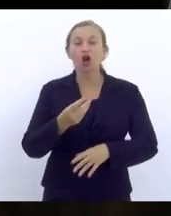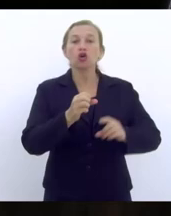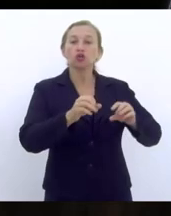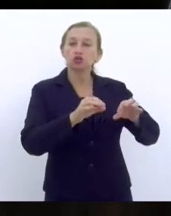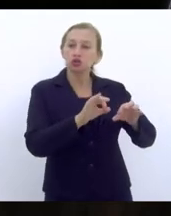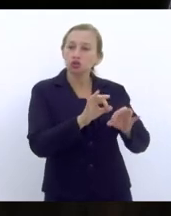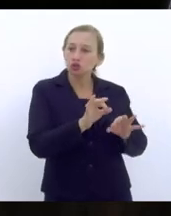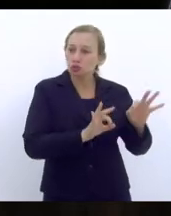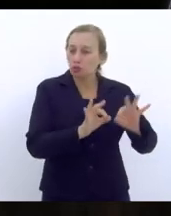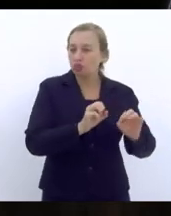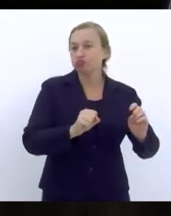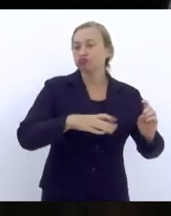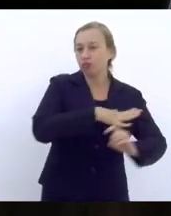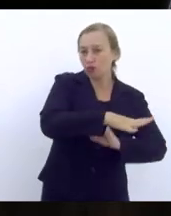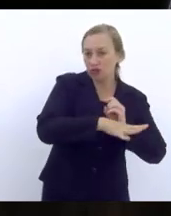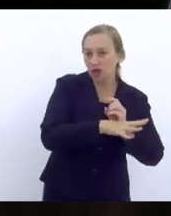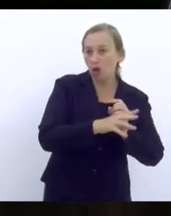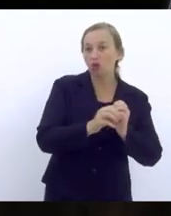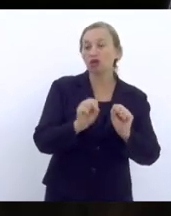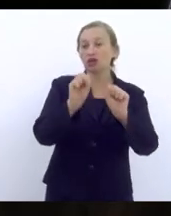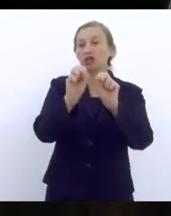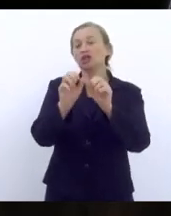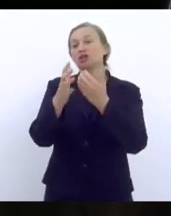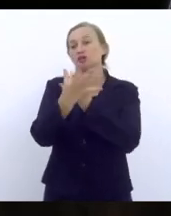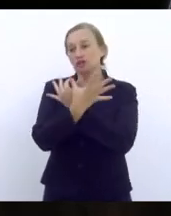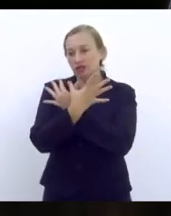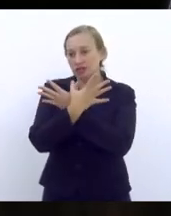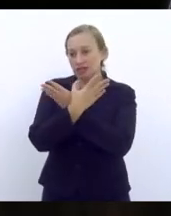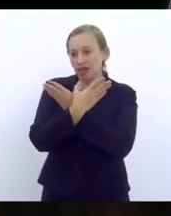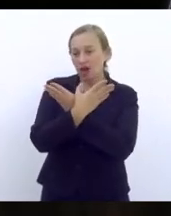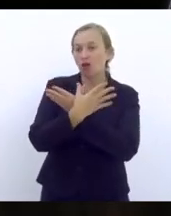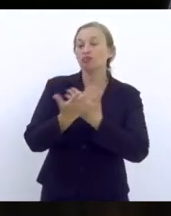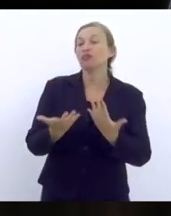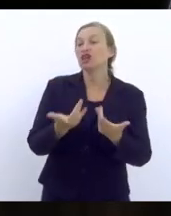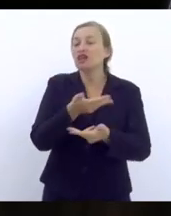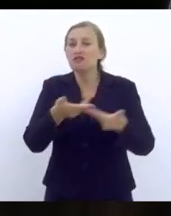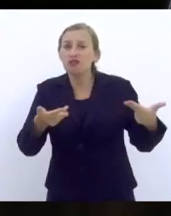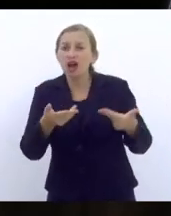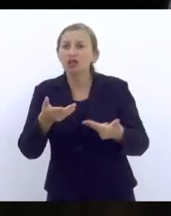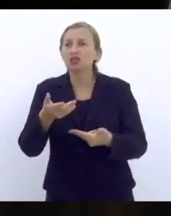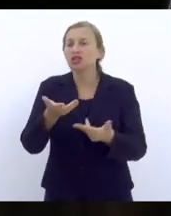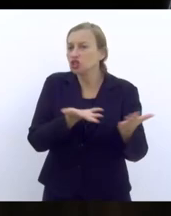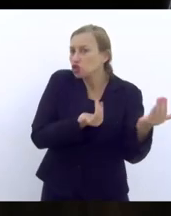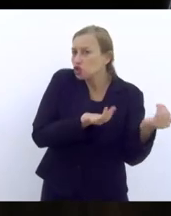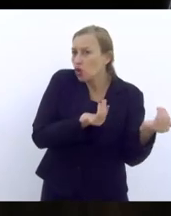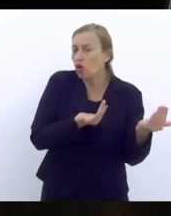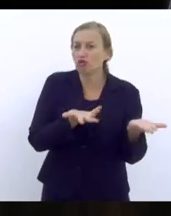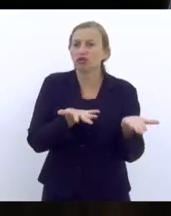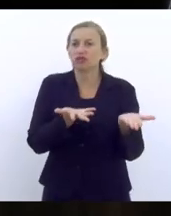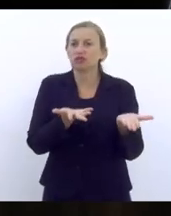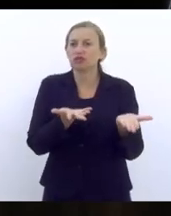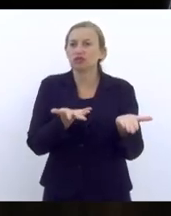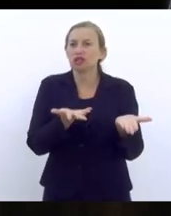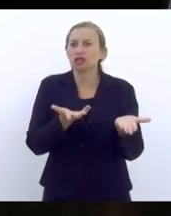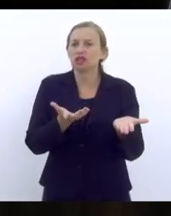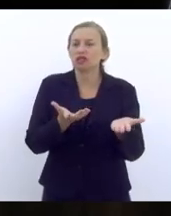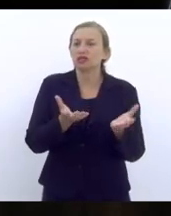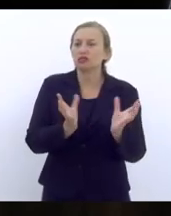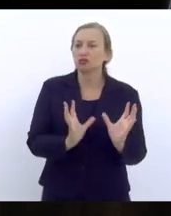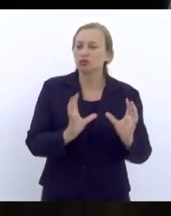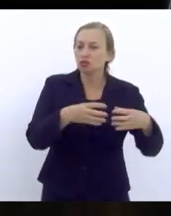sociais que a Igreja Universal nos propõe. E muitos desses jovens que se encontram nas